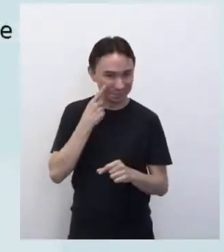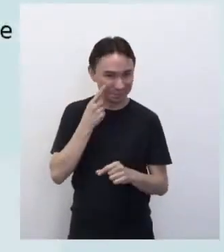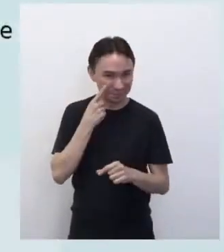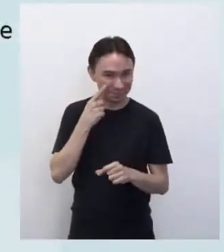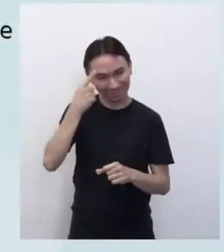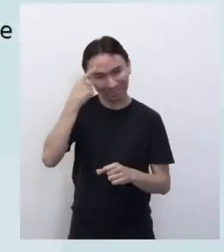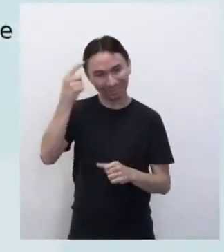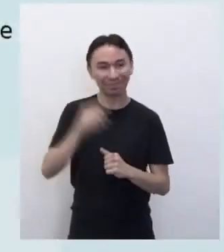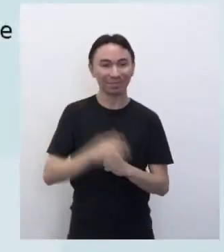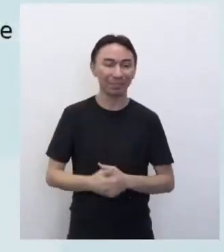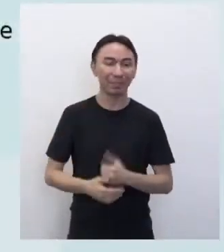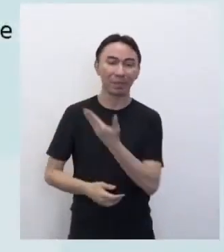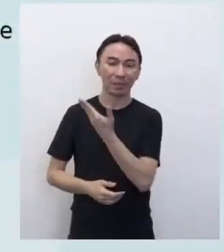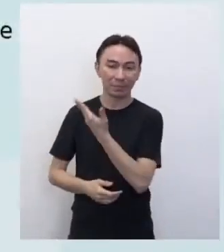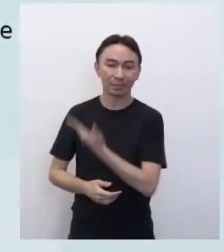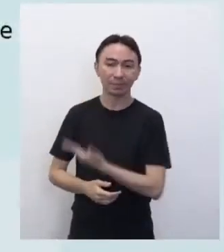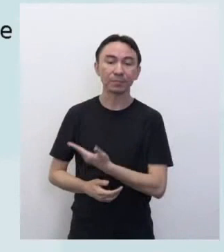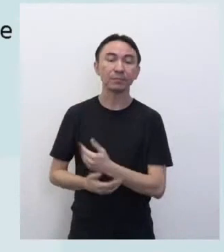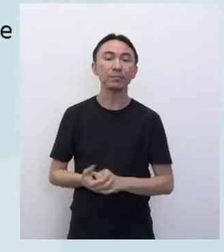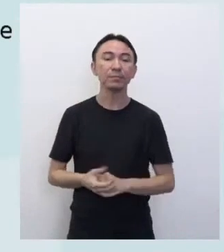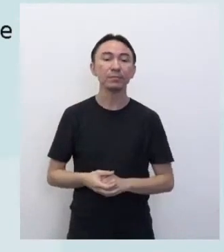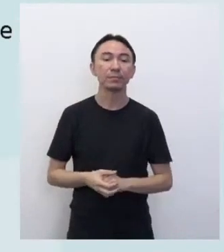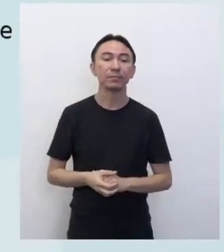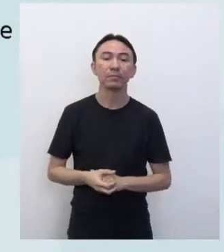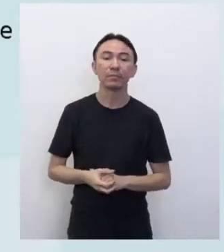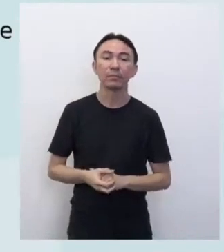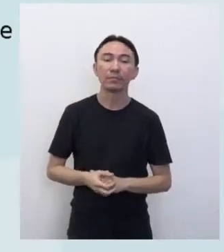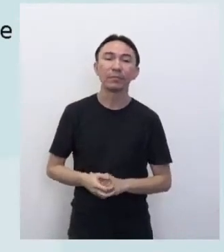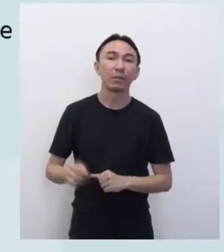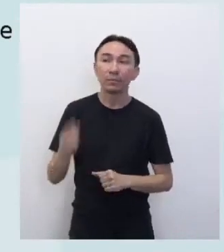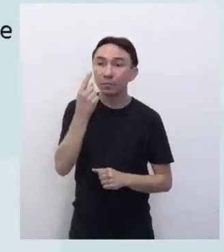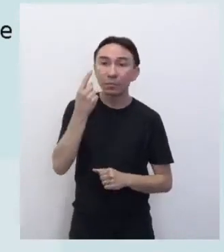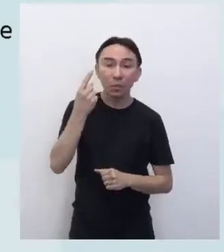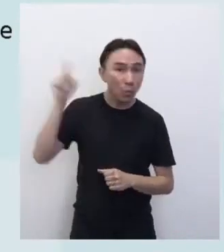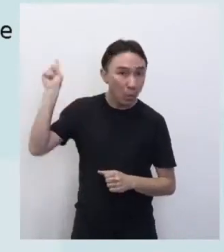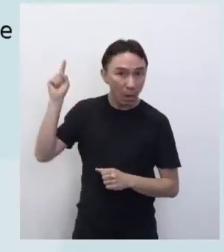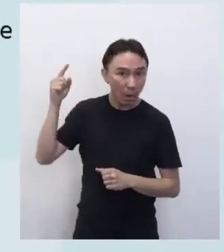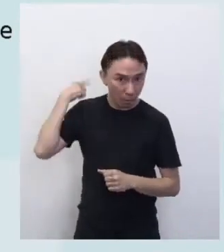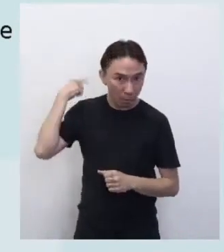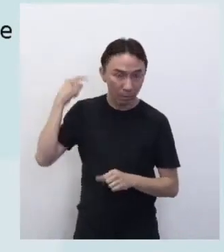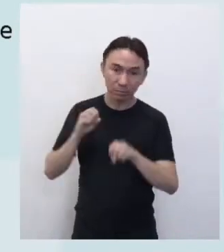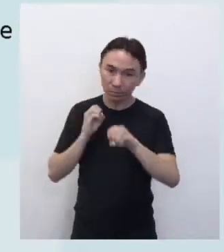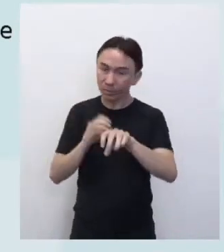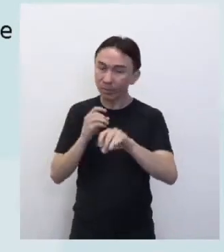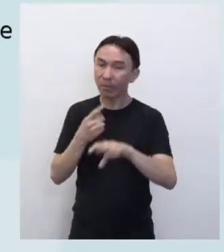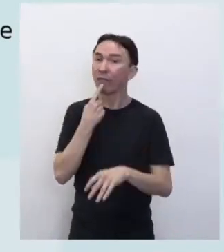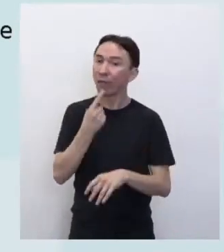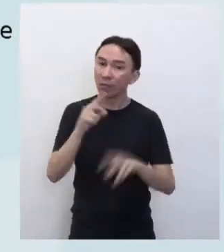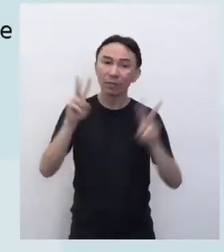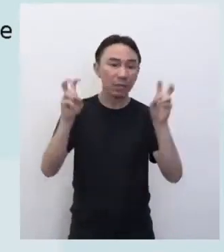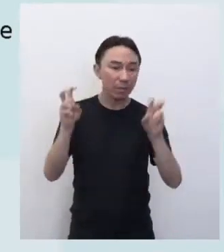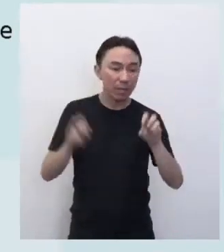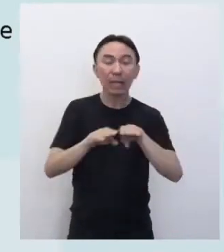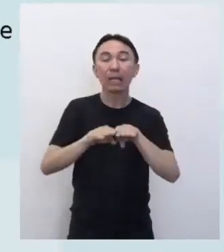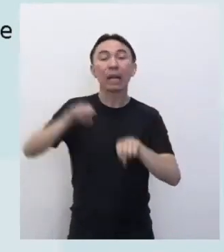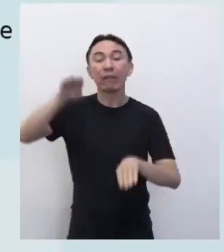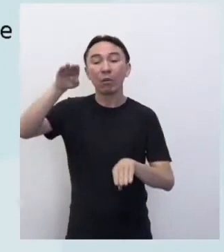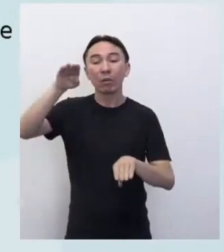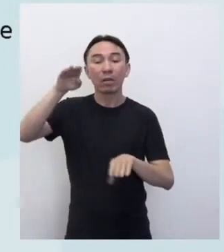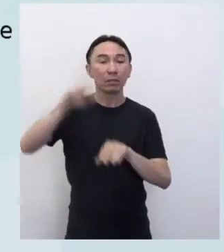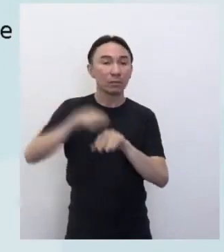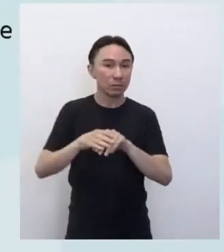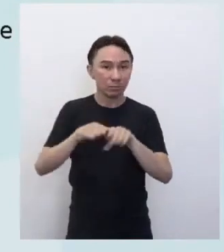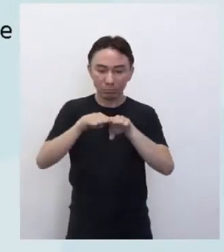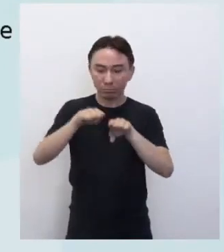class we talked about inequality. Na última aula falamos sobre desigualdade. We watched a video about economic inequality